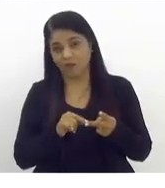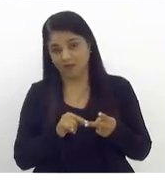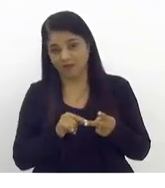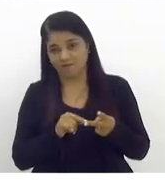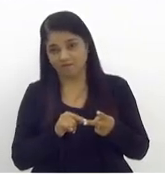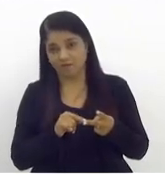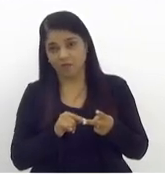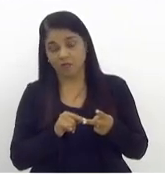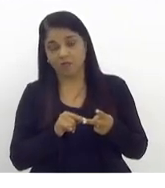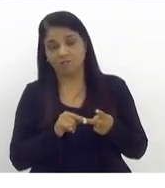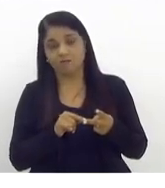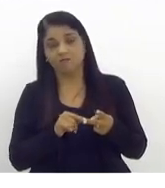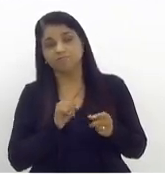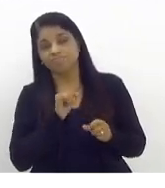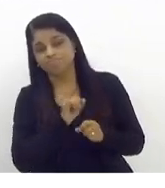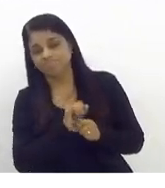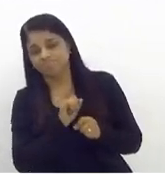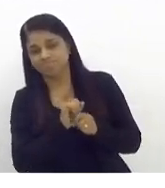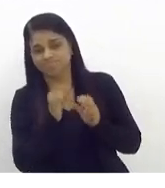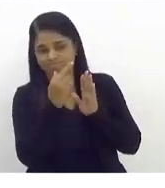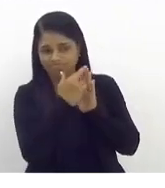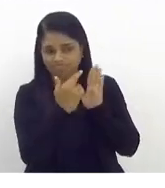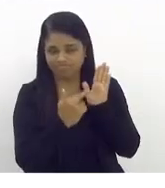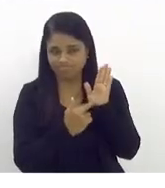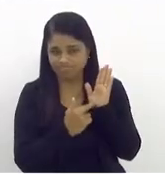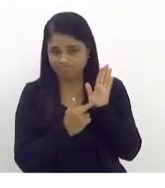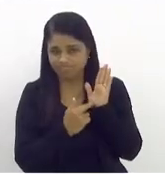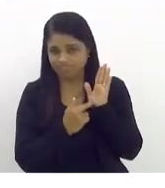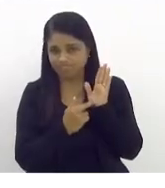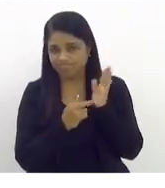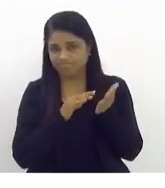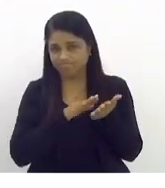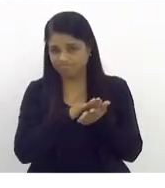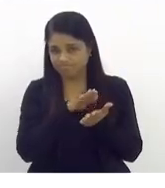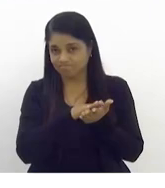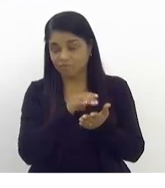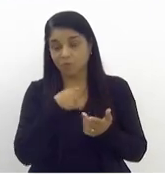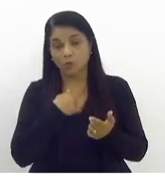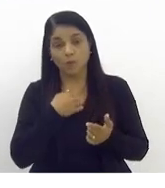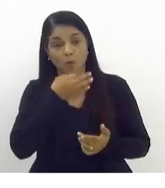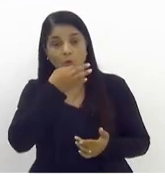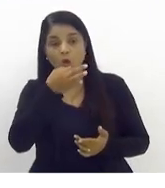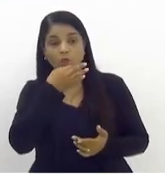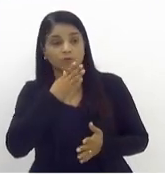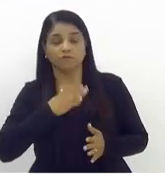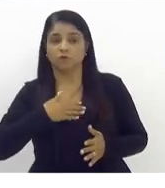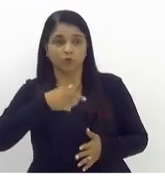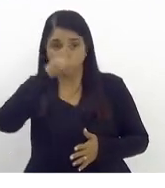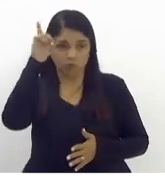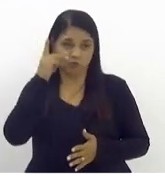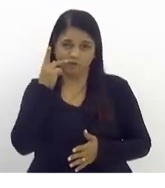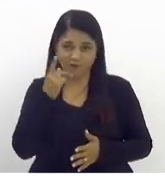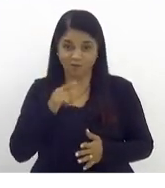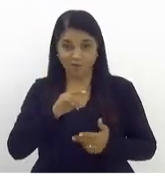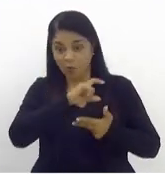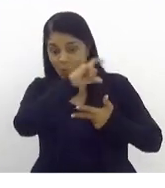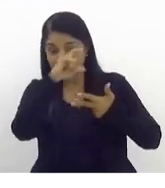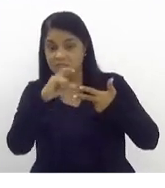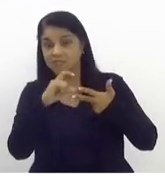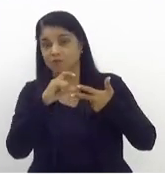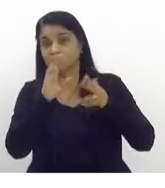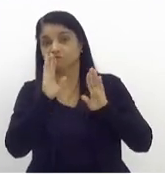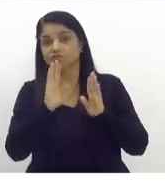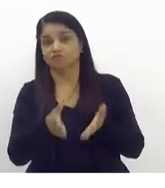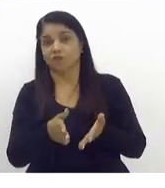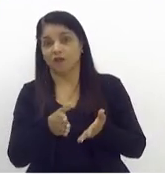não regulamentar... Não está valendo. Não está valendo. Mas, nesse caso, o meu argumento nem foi o do Luiz Paulo. Foi que o Executivo já fez